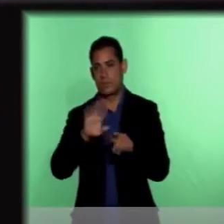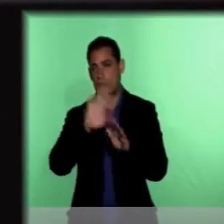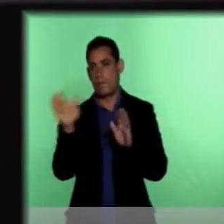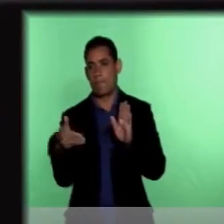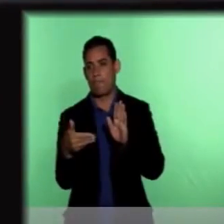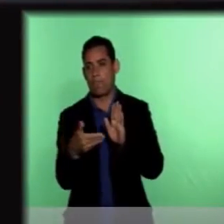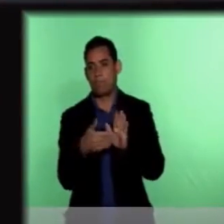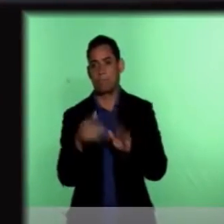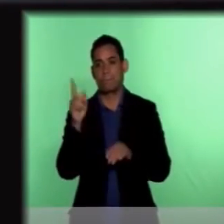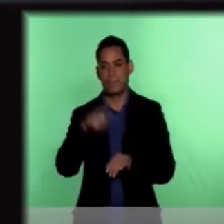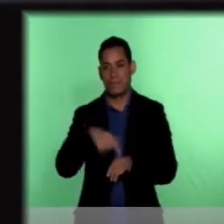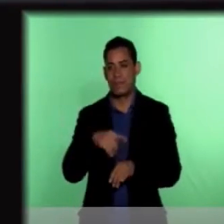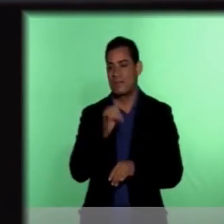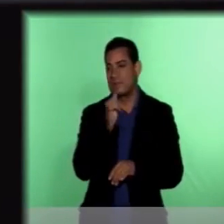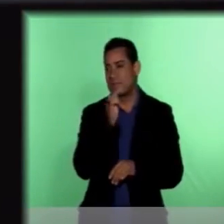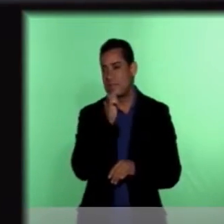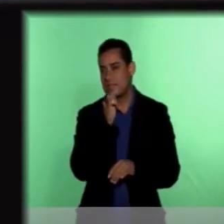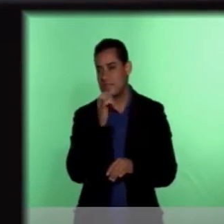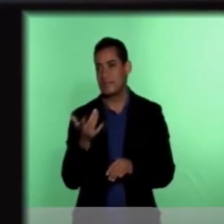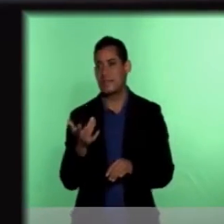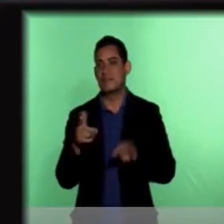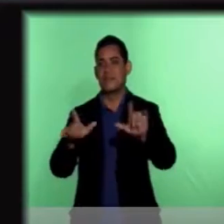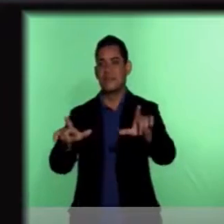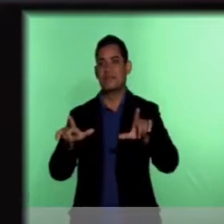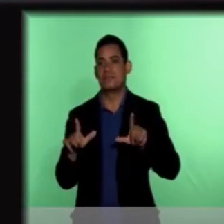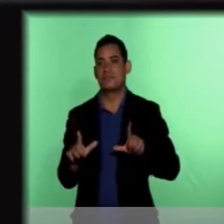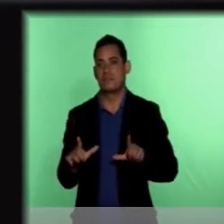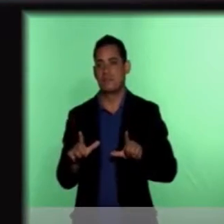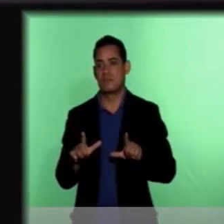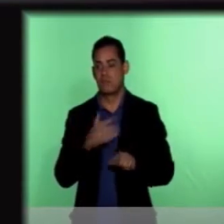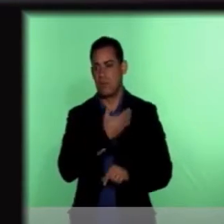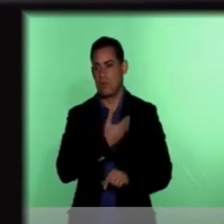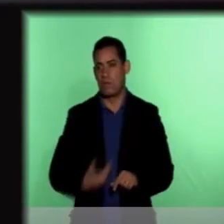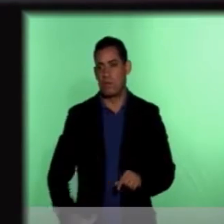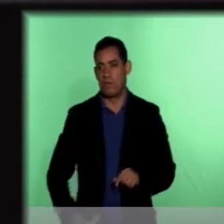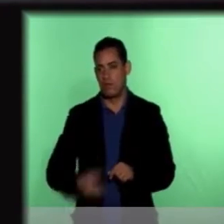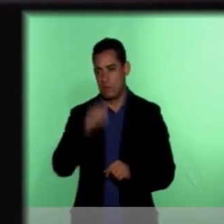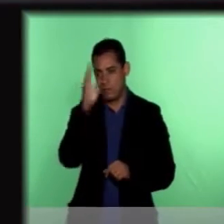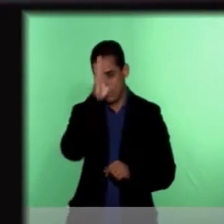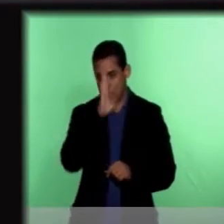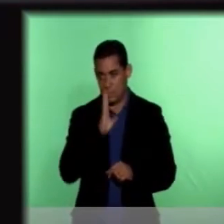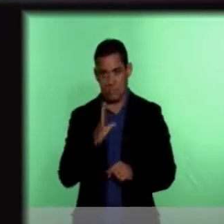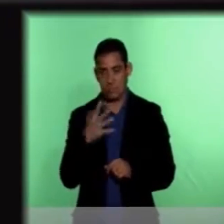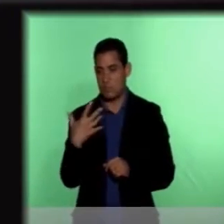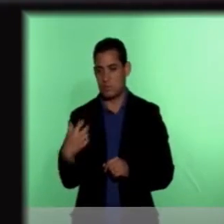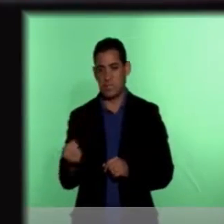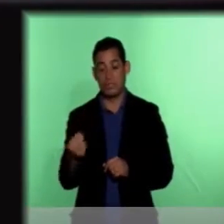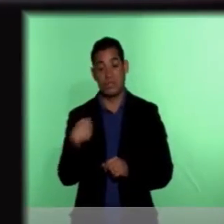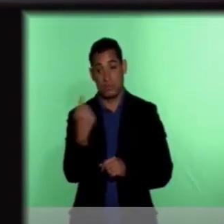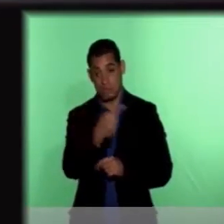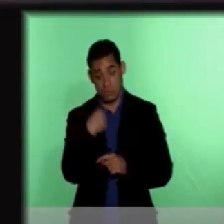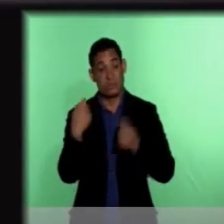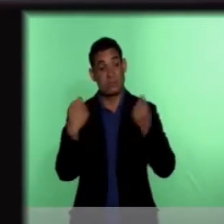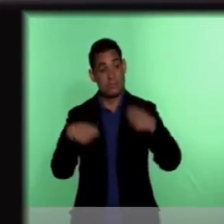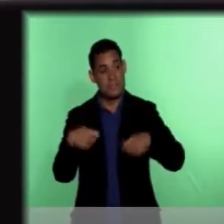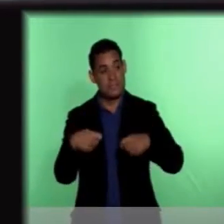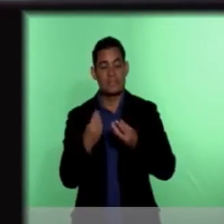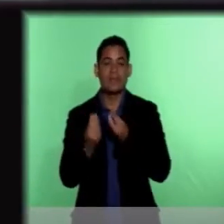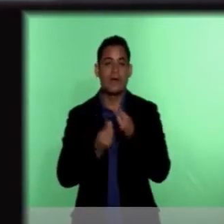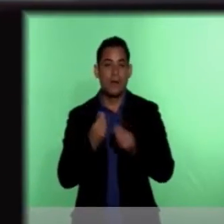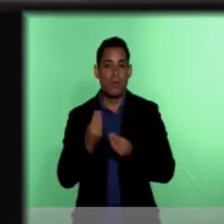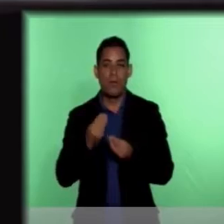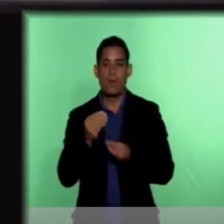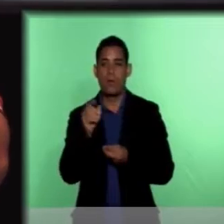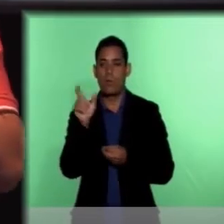é um certificado completamente desconsiderado pelo governo brasileiro. Então, é preciso refletir, inclusive, sobre a maneira como o Brasil